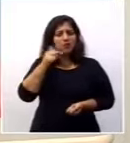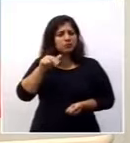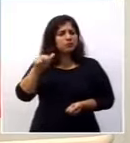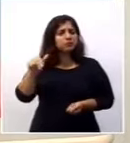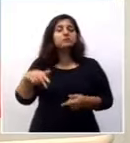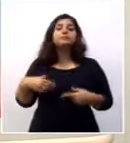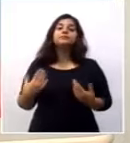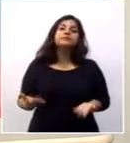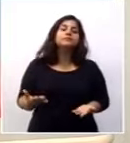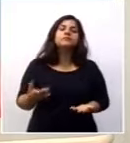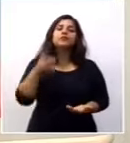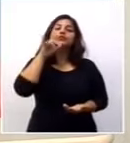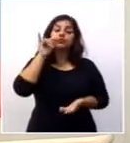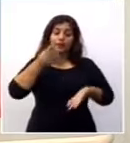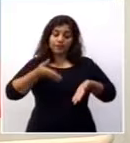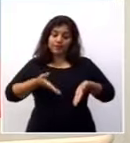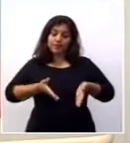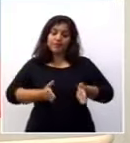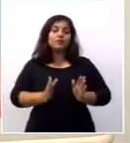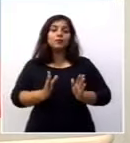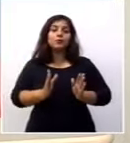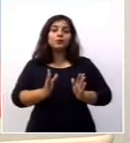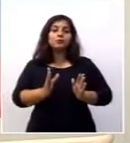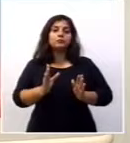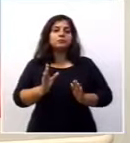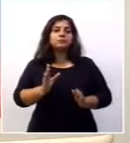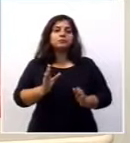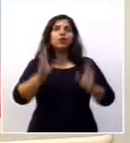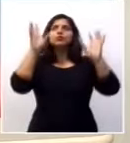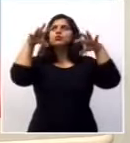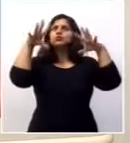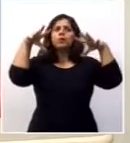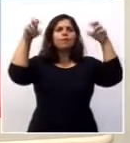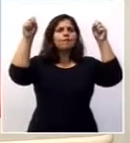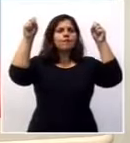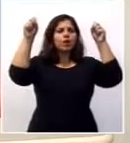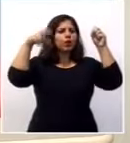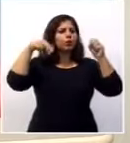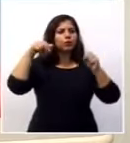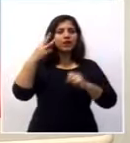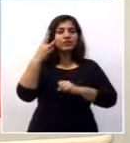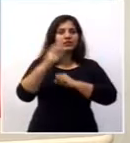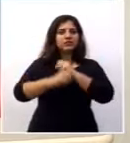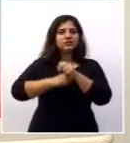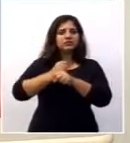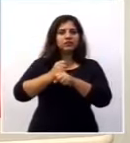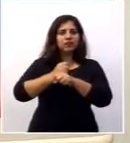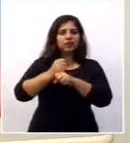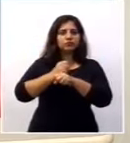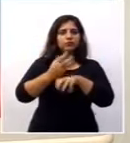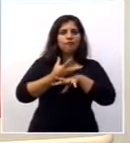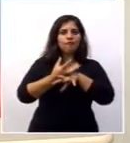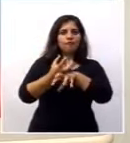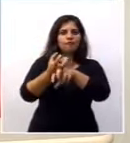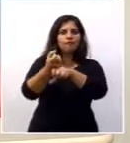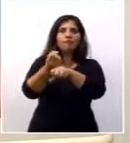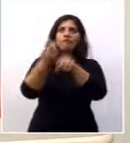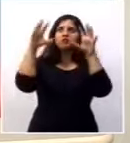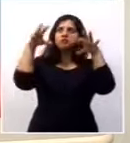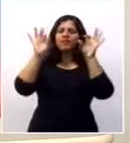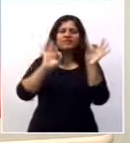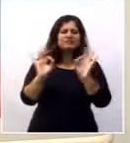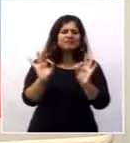também, no dia do seu nascimento, nunca mais choveu. Foram 3 anos de seca total.